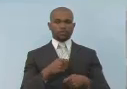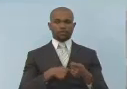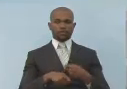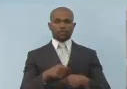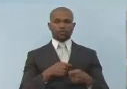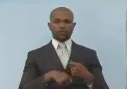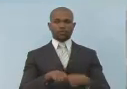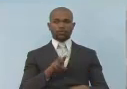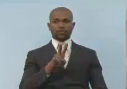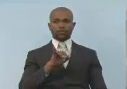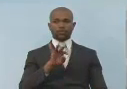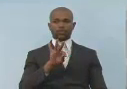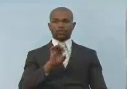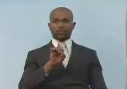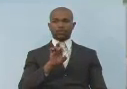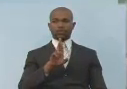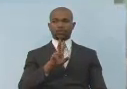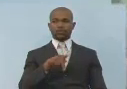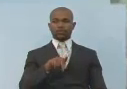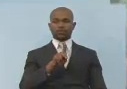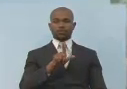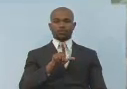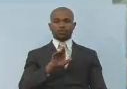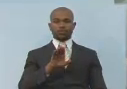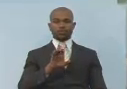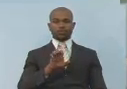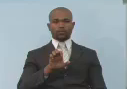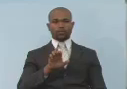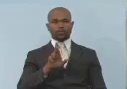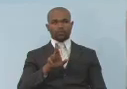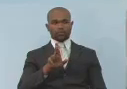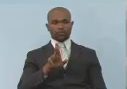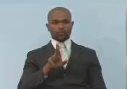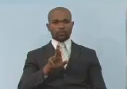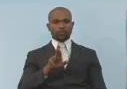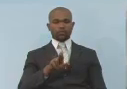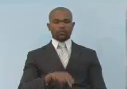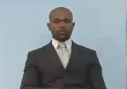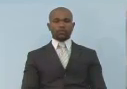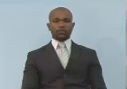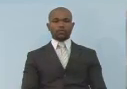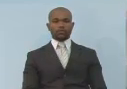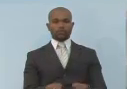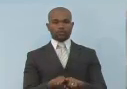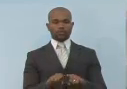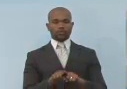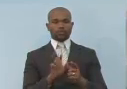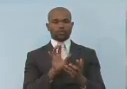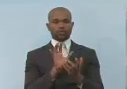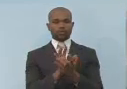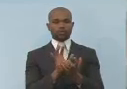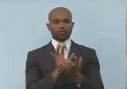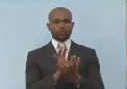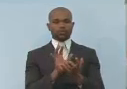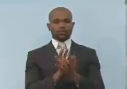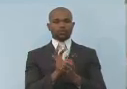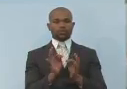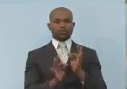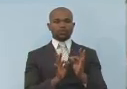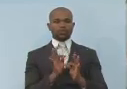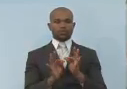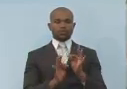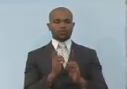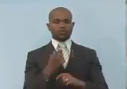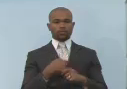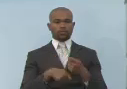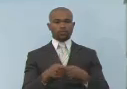Vitor Kleber, é isso mesmo, e sua equipe técnica lá da